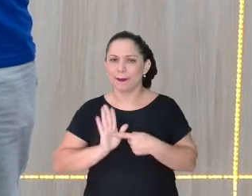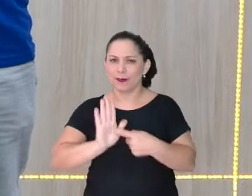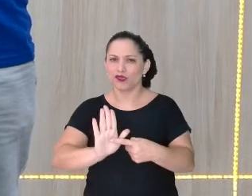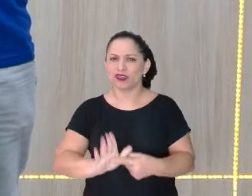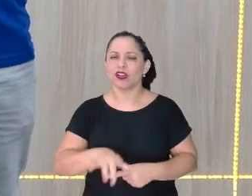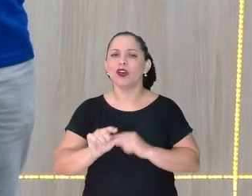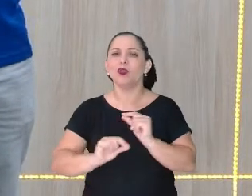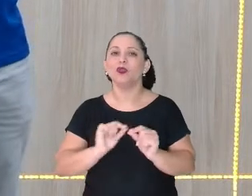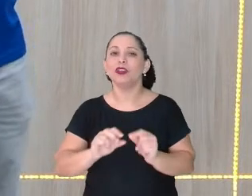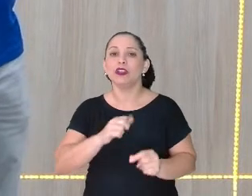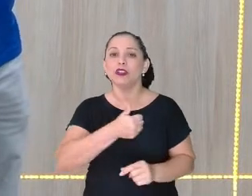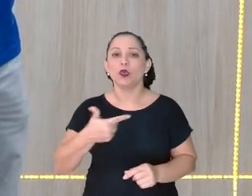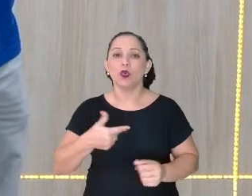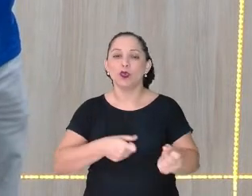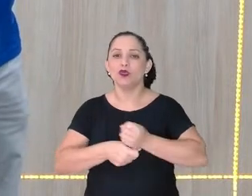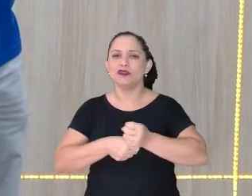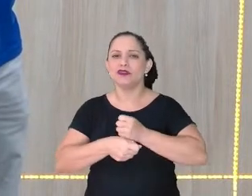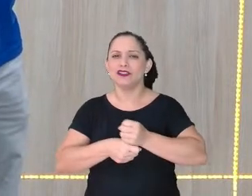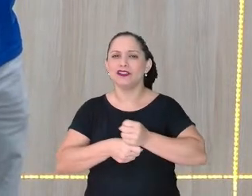12 anos de